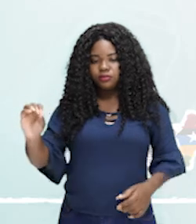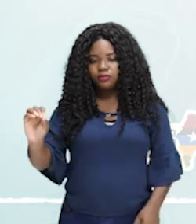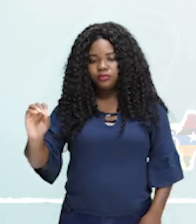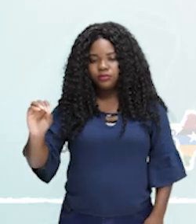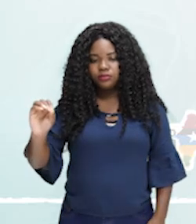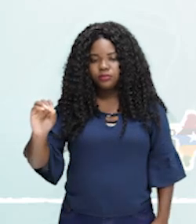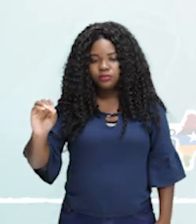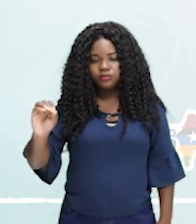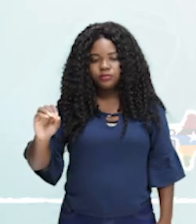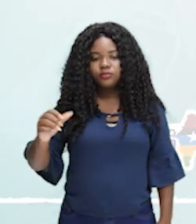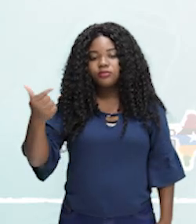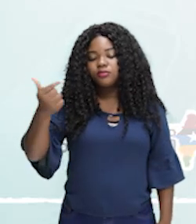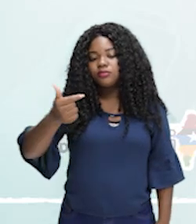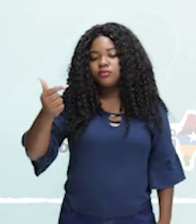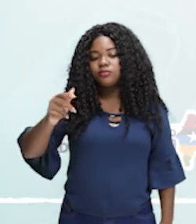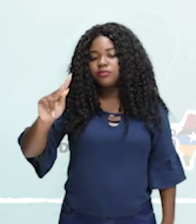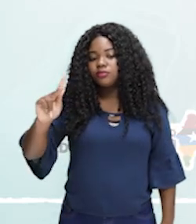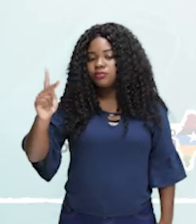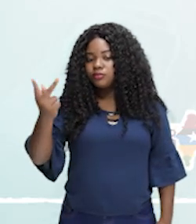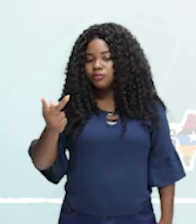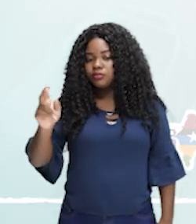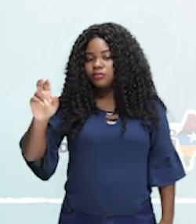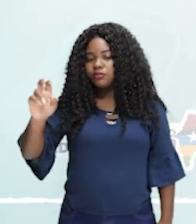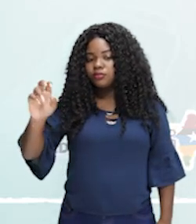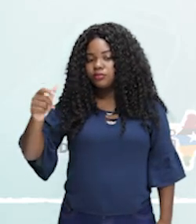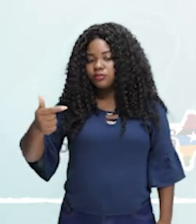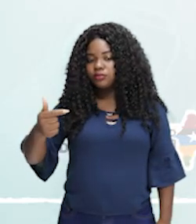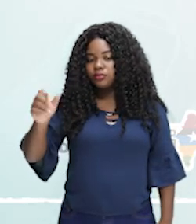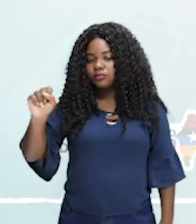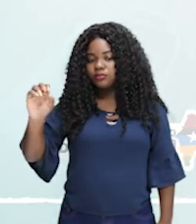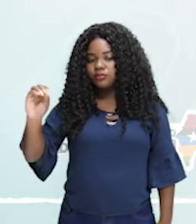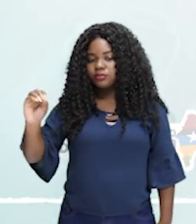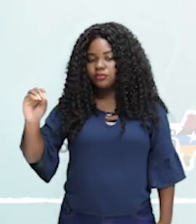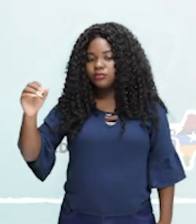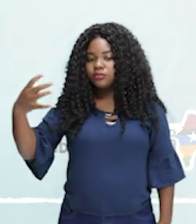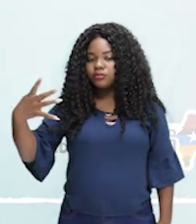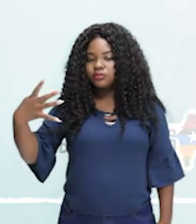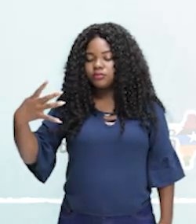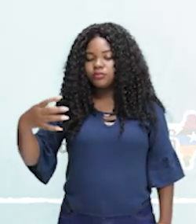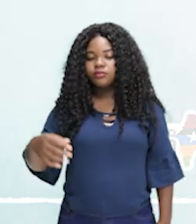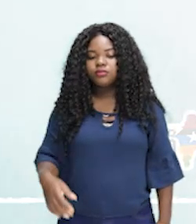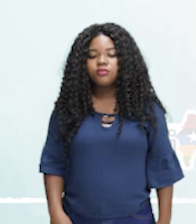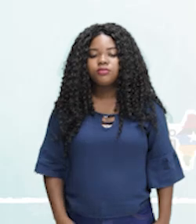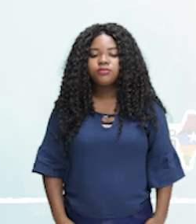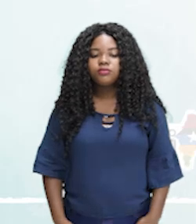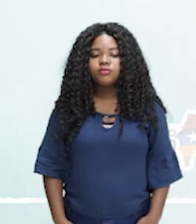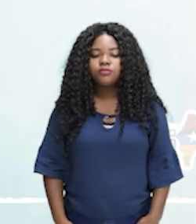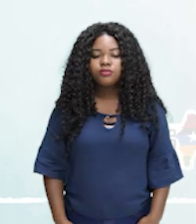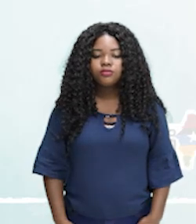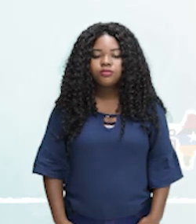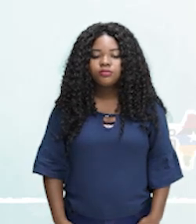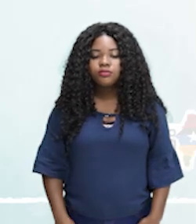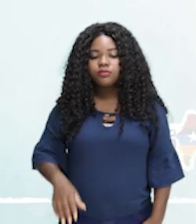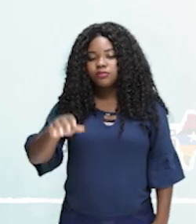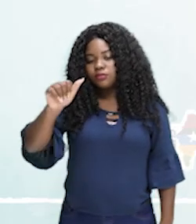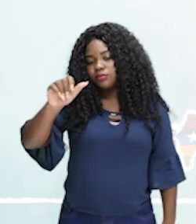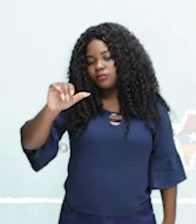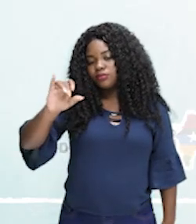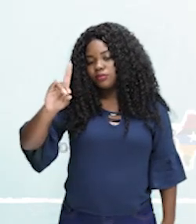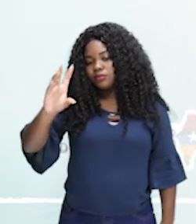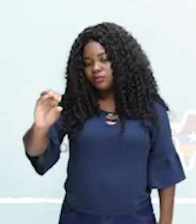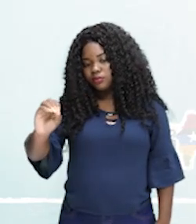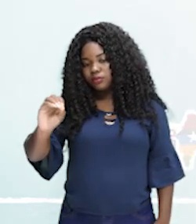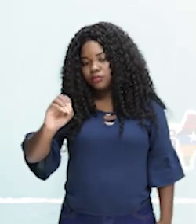sal. A segunda substância, o H2SO4. Turma, H2SO4 vai ser um ácido, é o